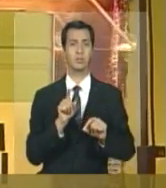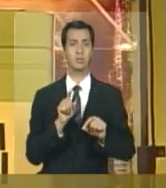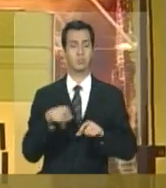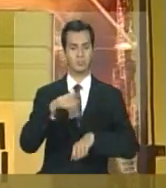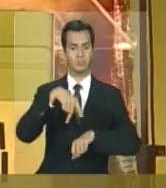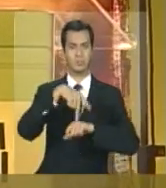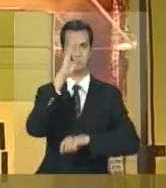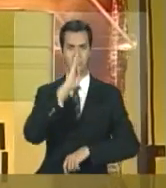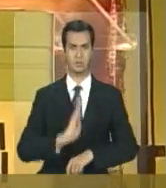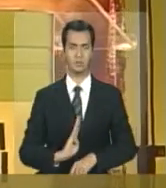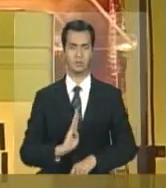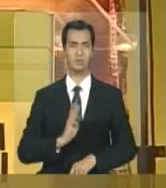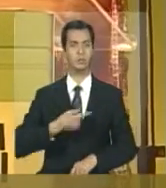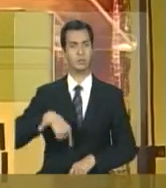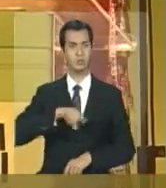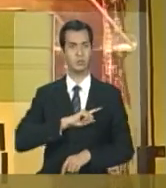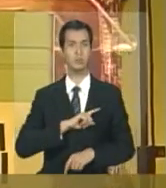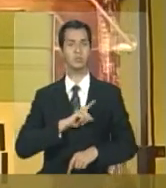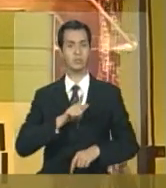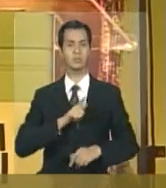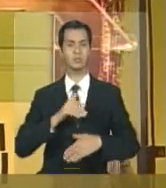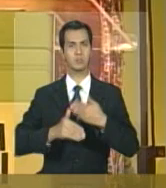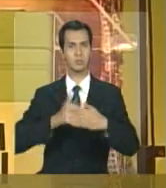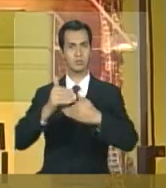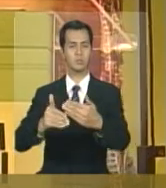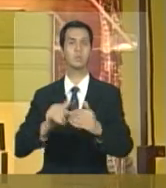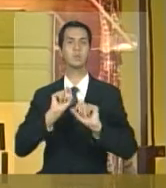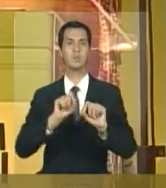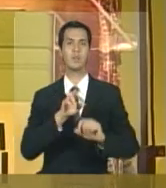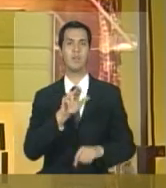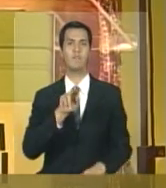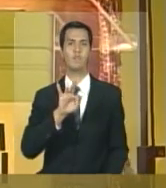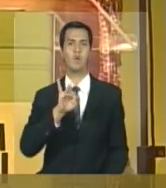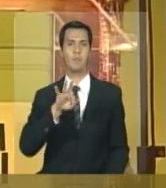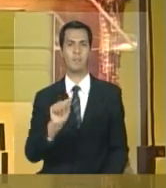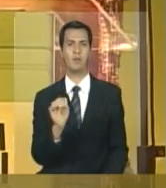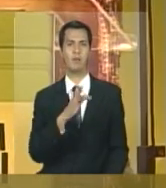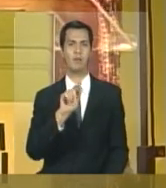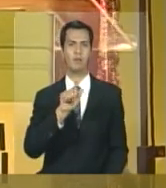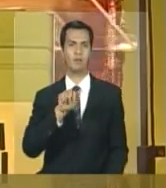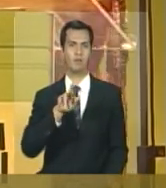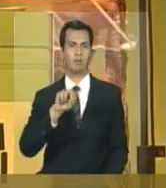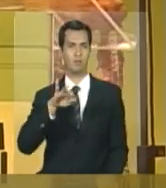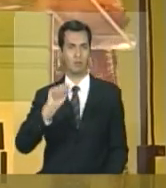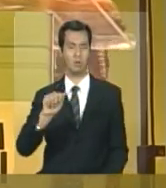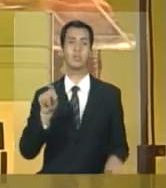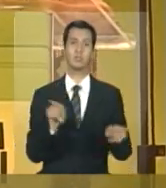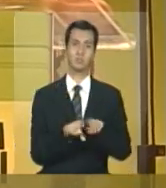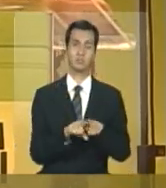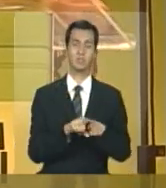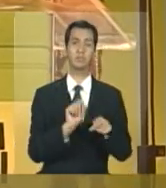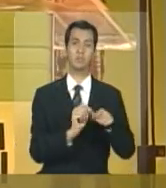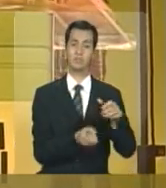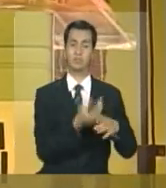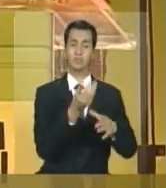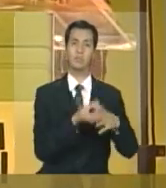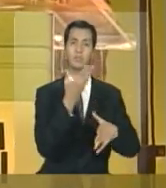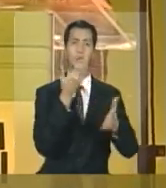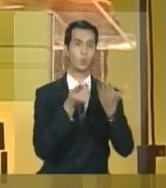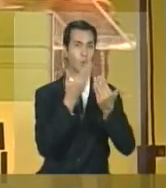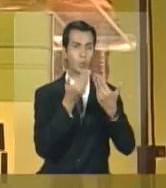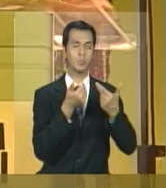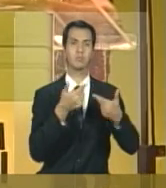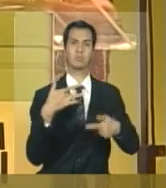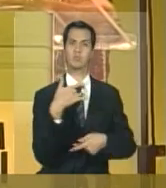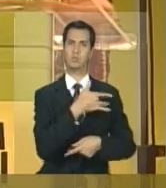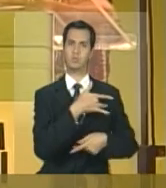país para o desenvolvimento o tema da reforma agrária e da produção de alimentos e alimentos